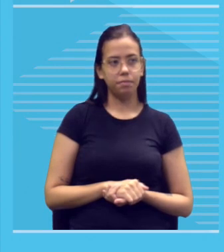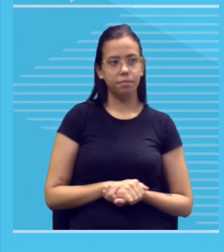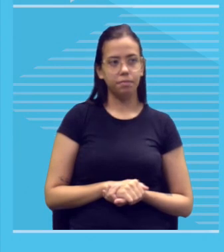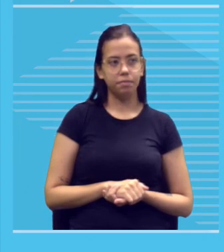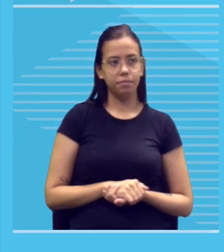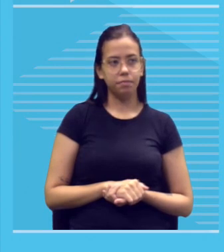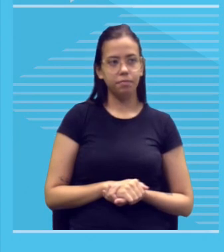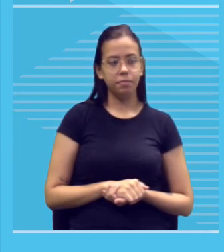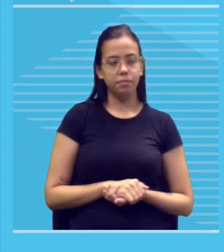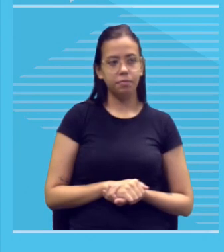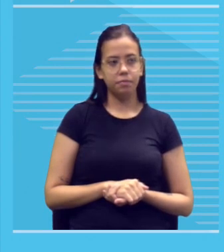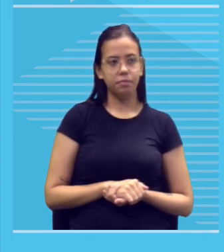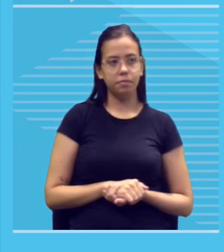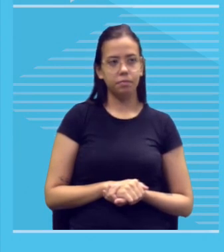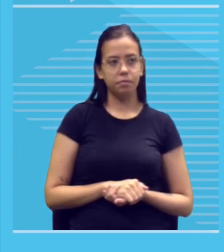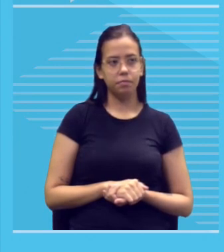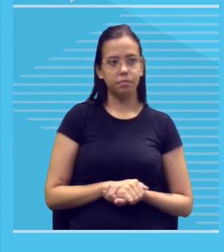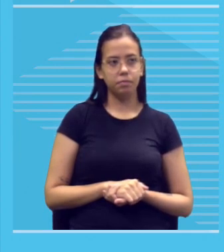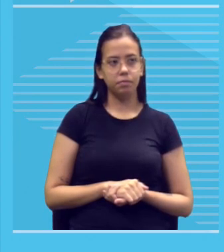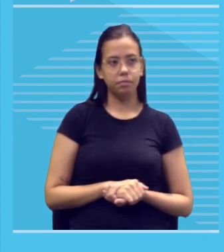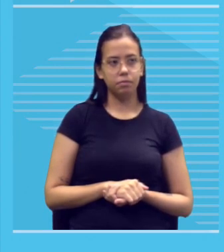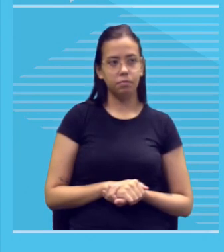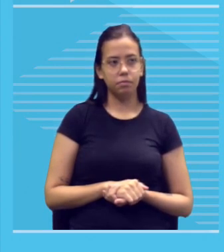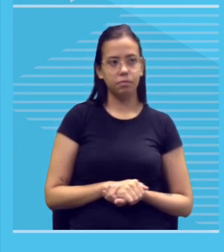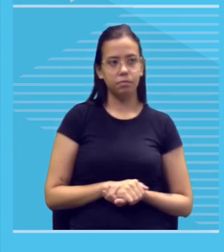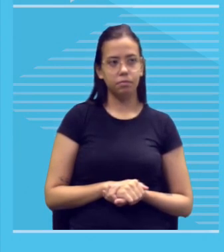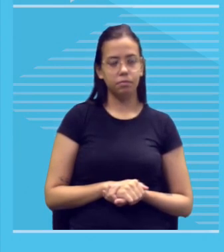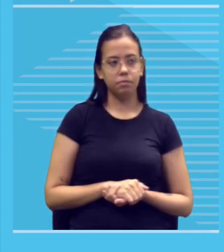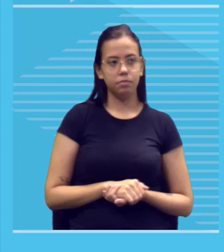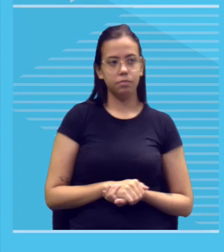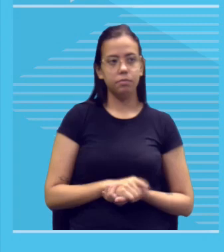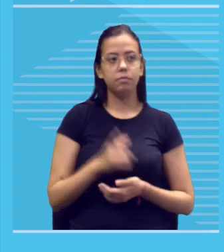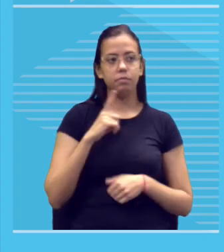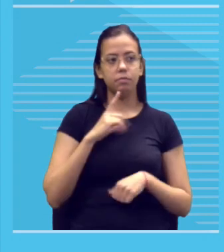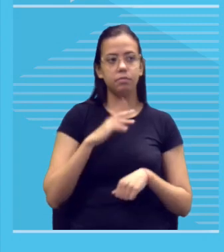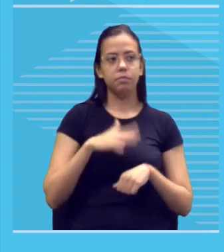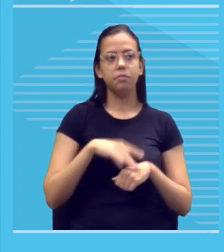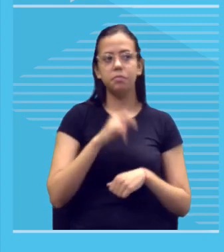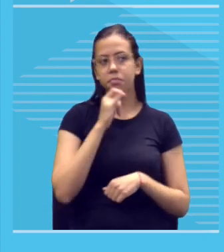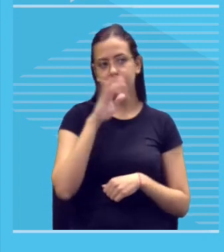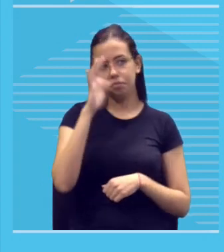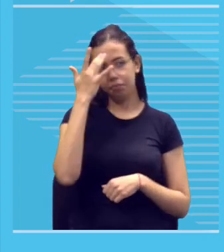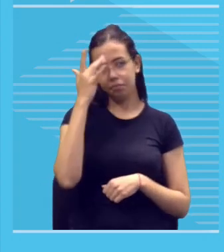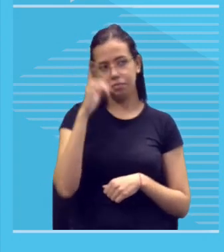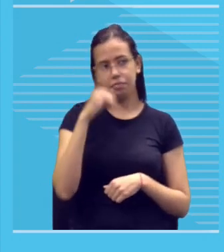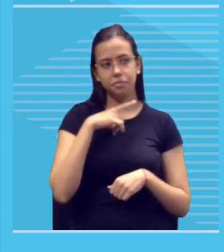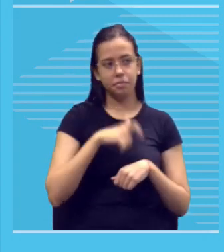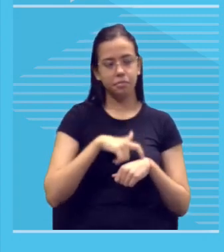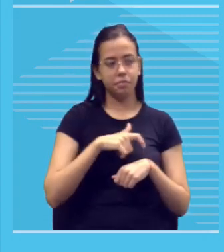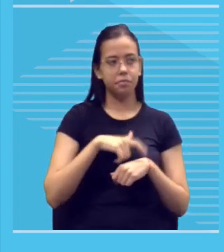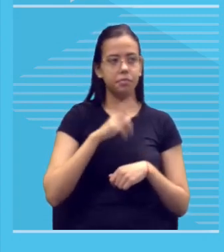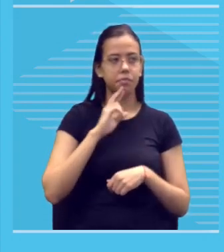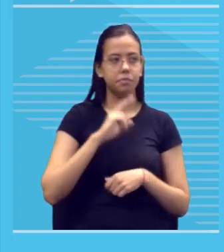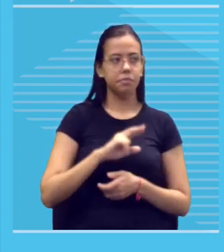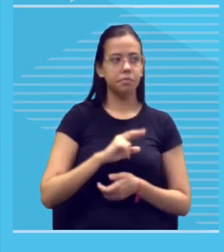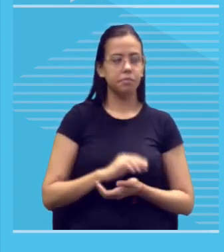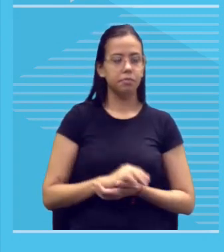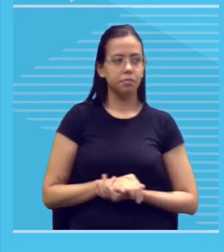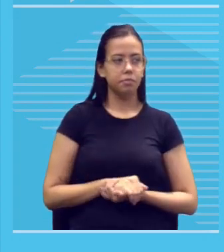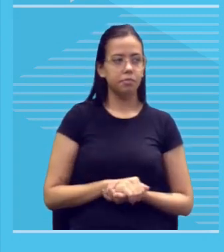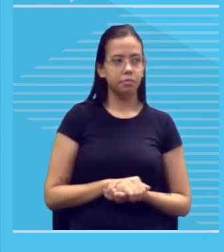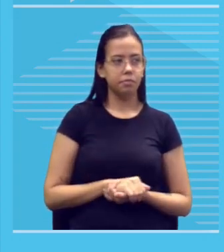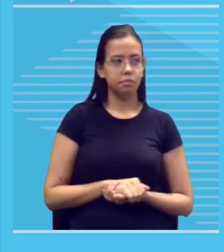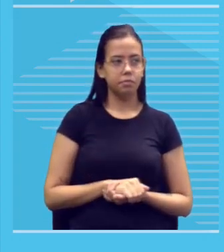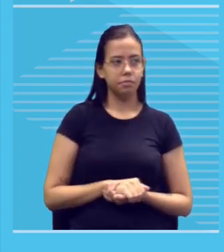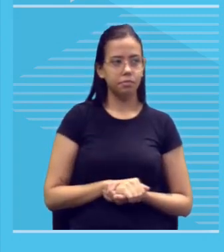olha só a gente tem mais alguns exemplos aqui dá tempo de fazer acho que dá para tentar aqui ó